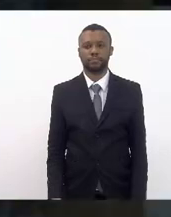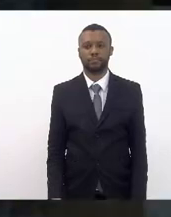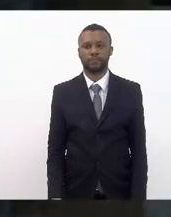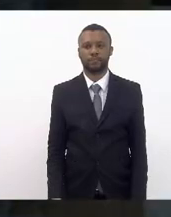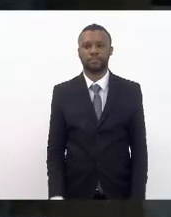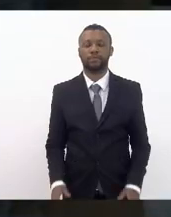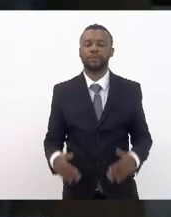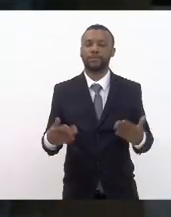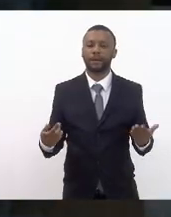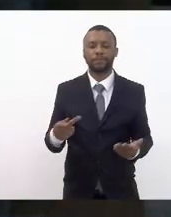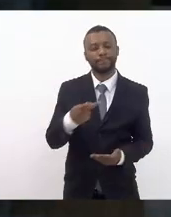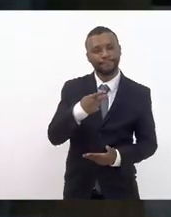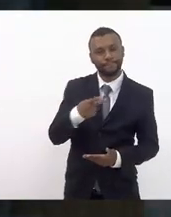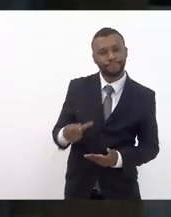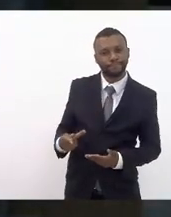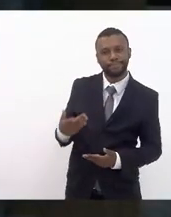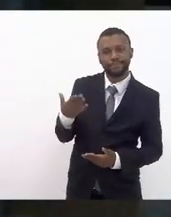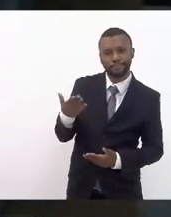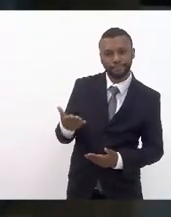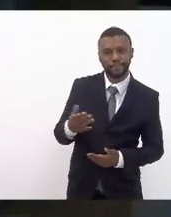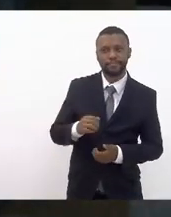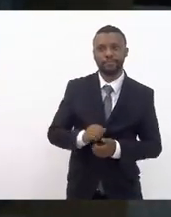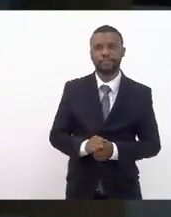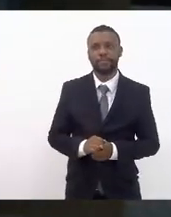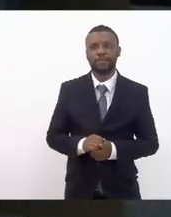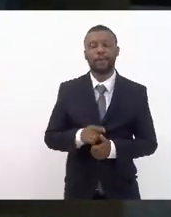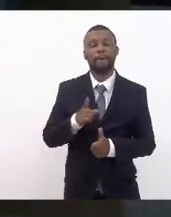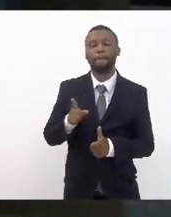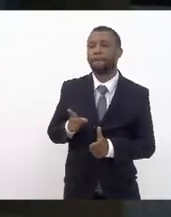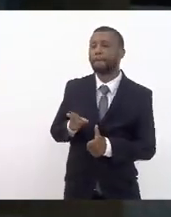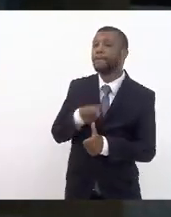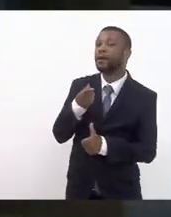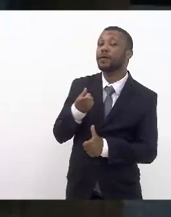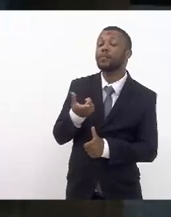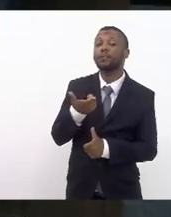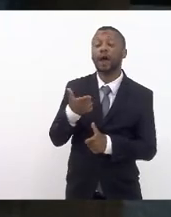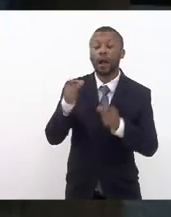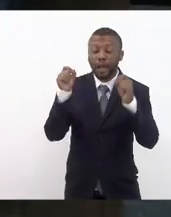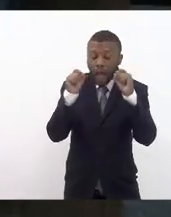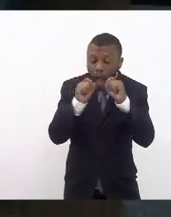Senhora presidente, primeiro eu tenho que alertar.